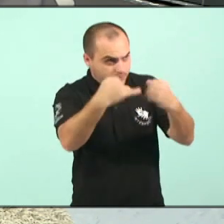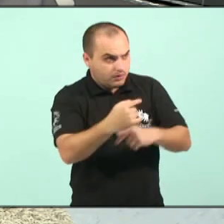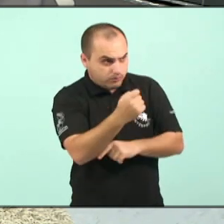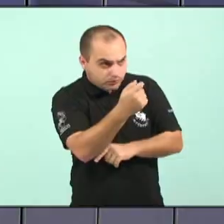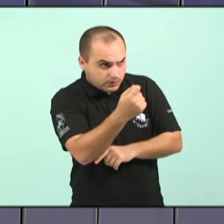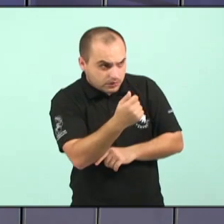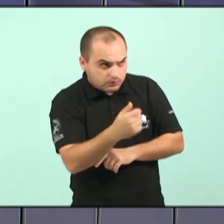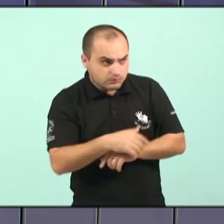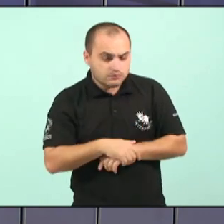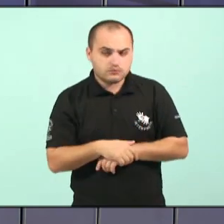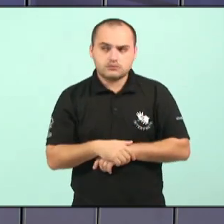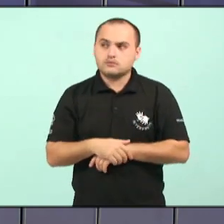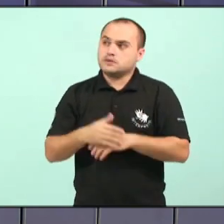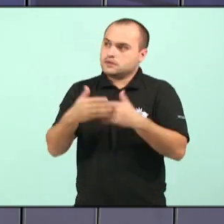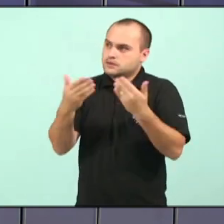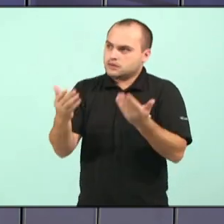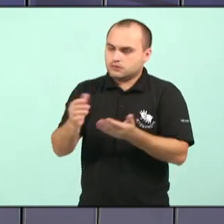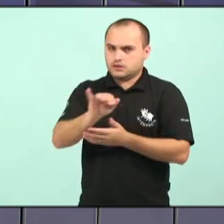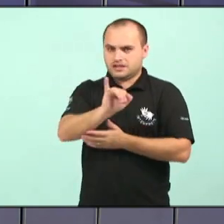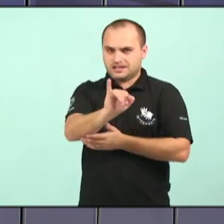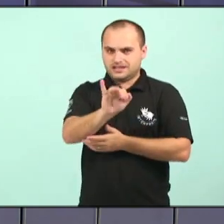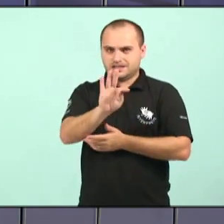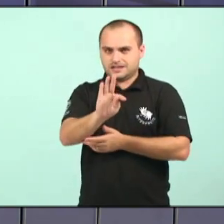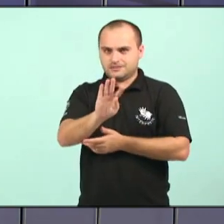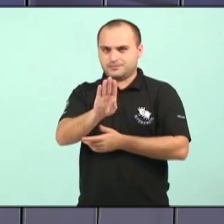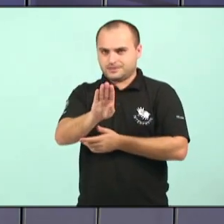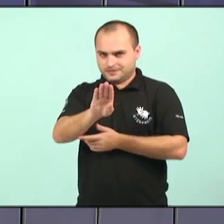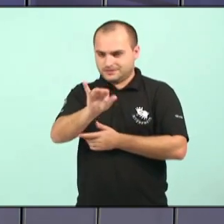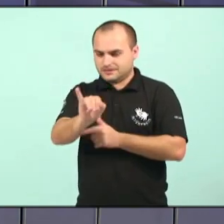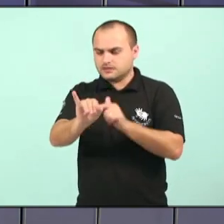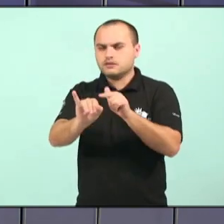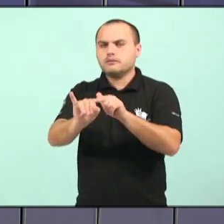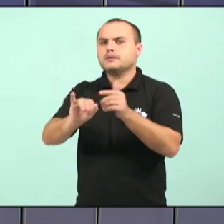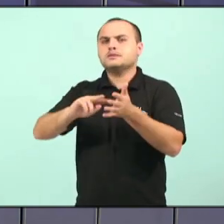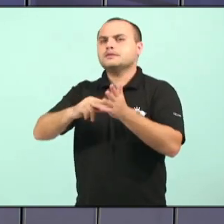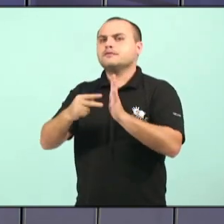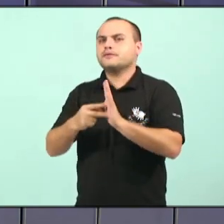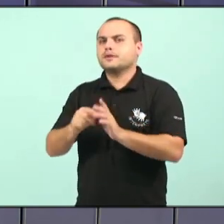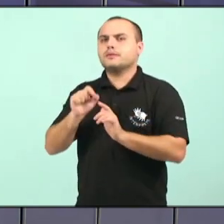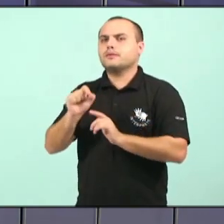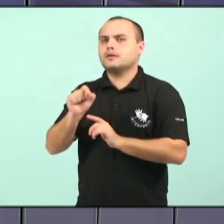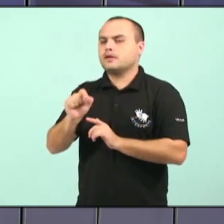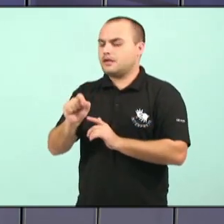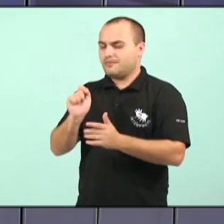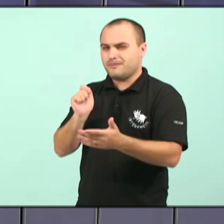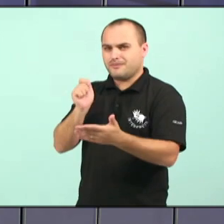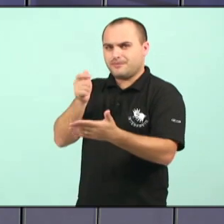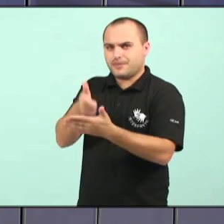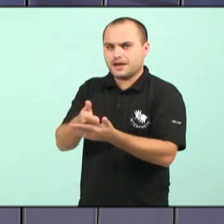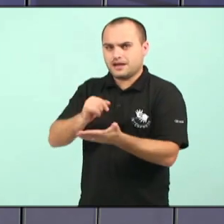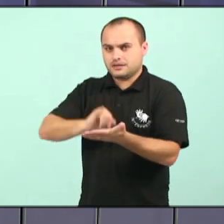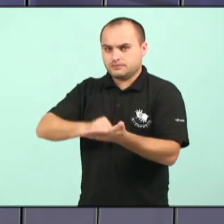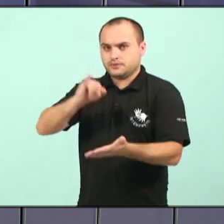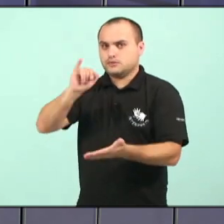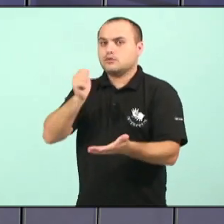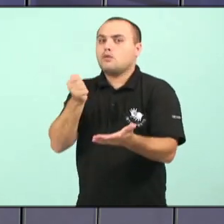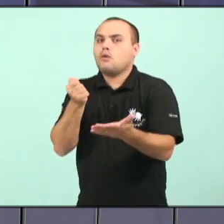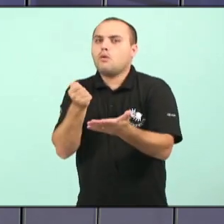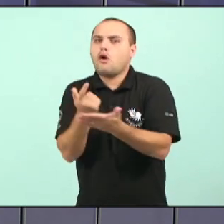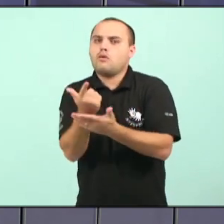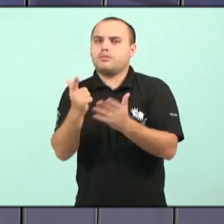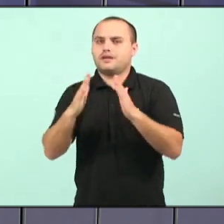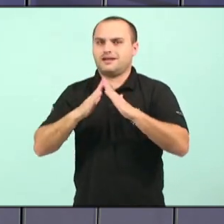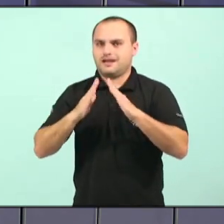respeito? Bom, o ITBI é o Imposto de Transmissão sobre Bens Imóveis. Você precisa pagar esse imposto quando você adquire um imóvel para você conseguir